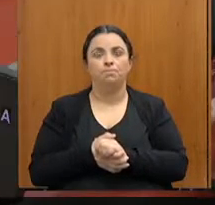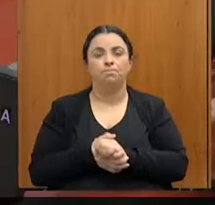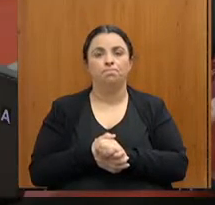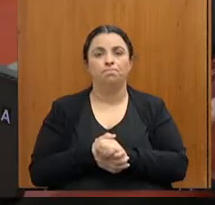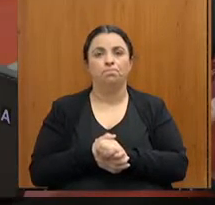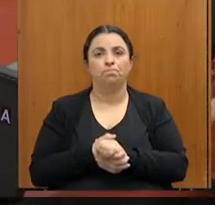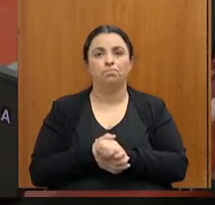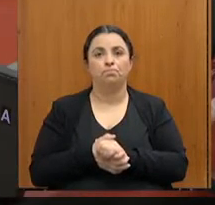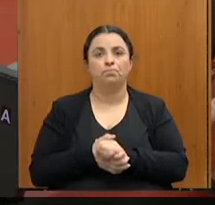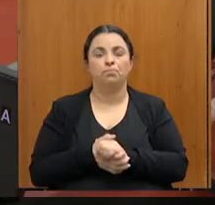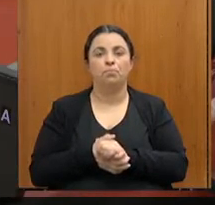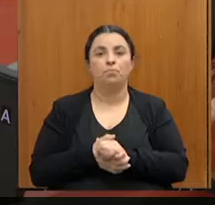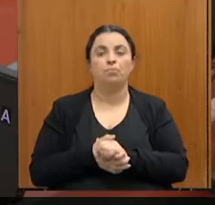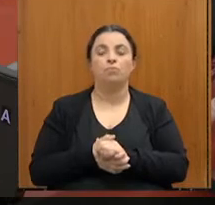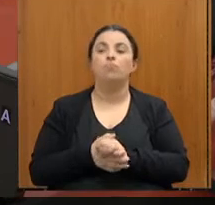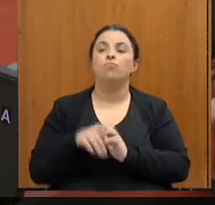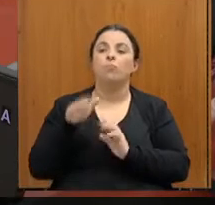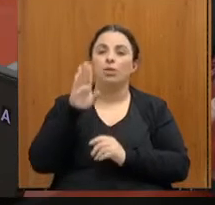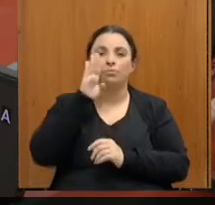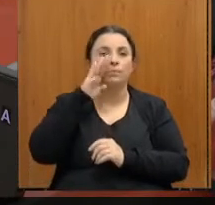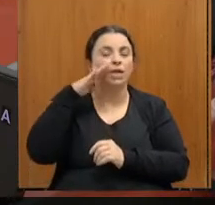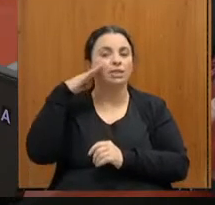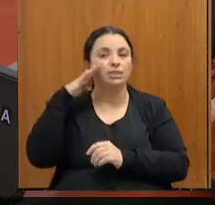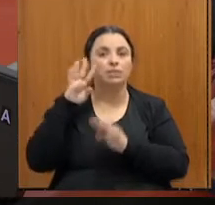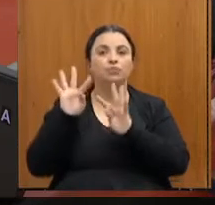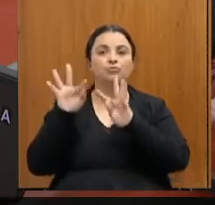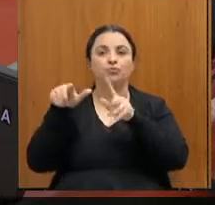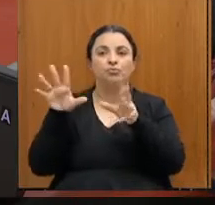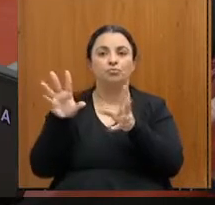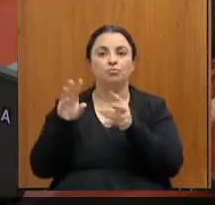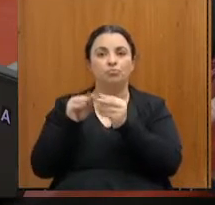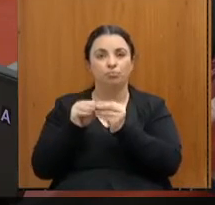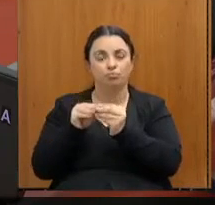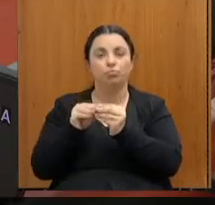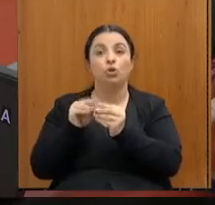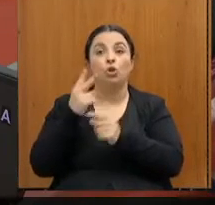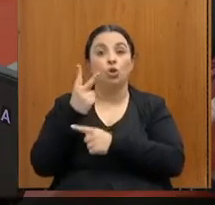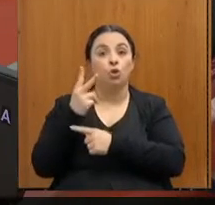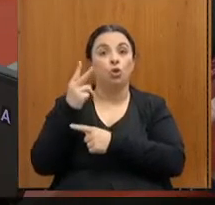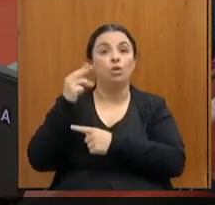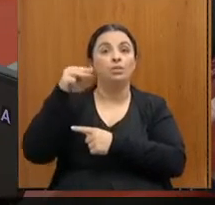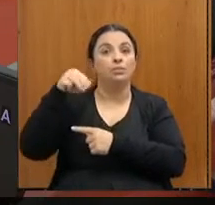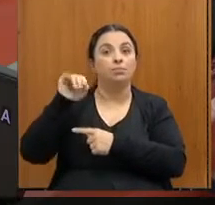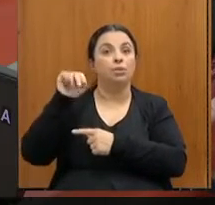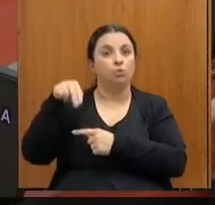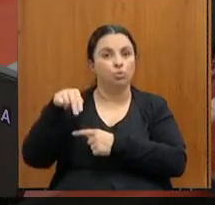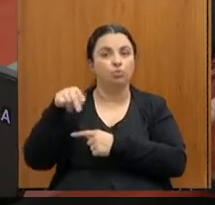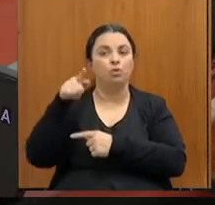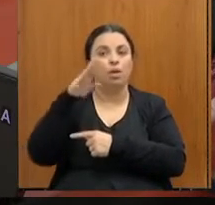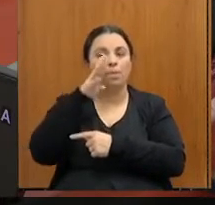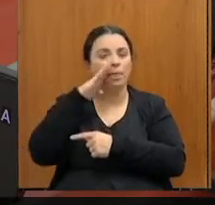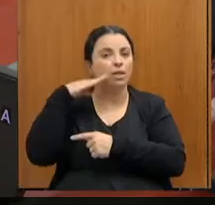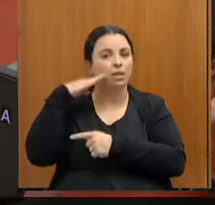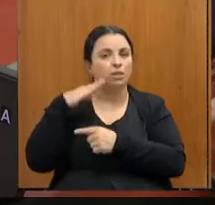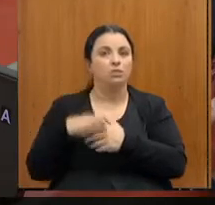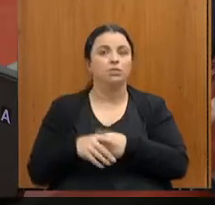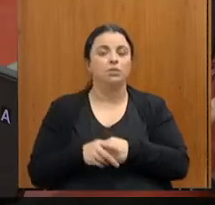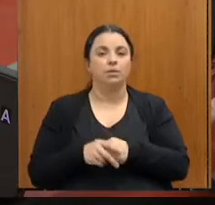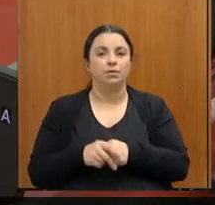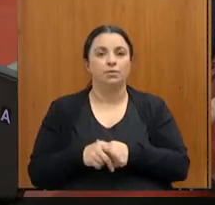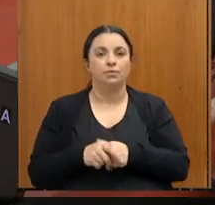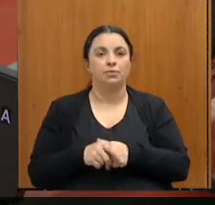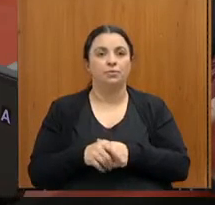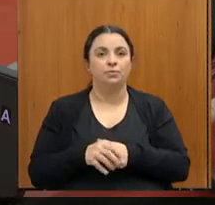e as considerações finais por até dois minutos passo a palavra para Deputado a Beatriz Ferreira